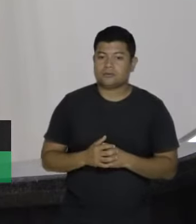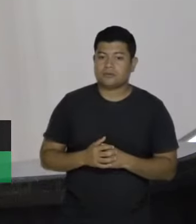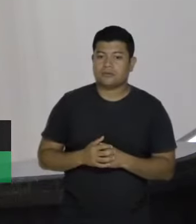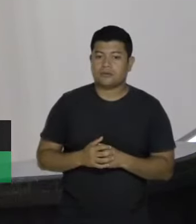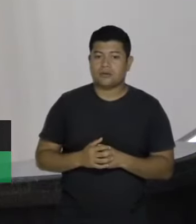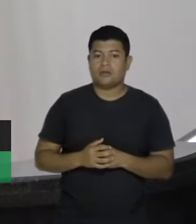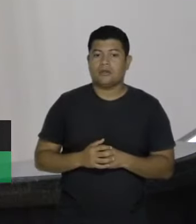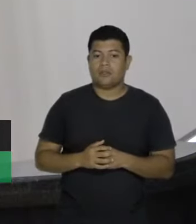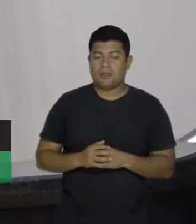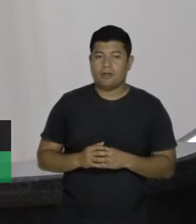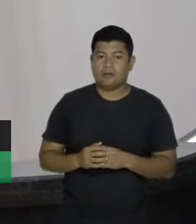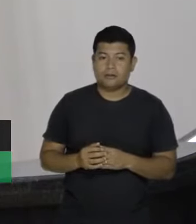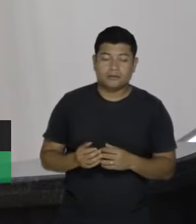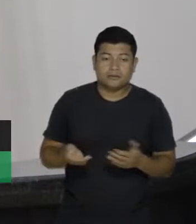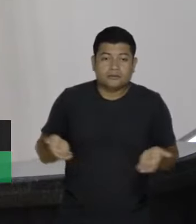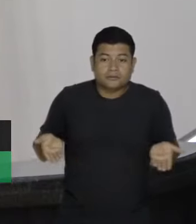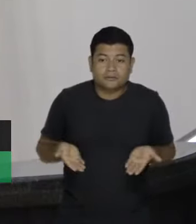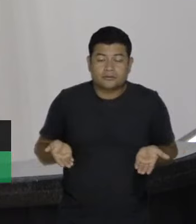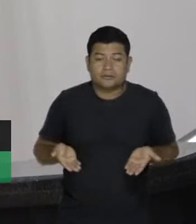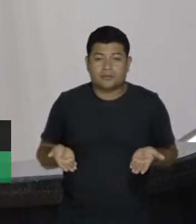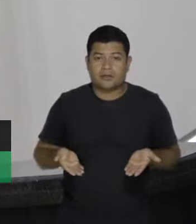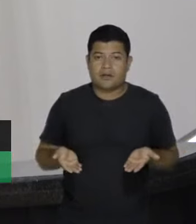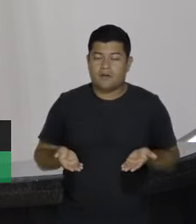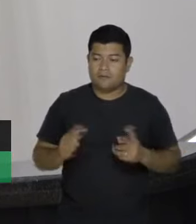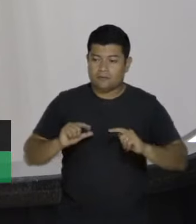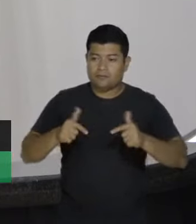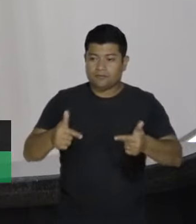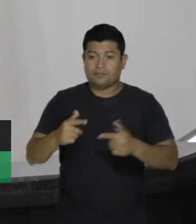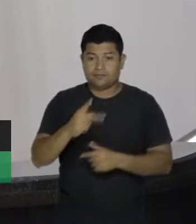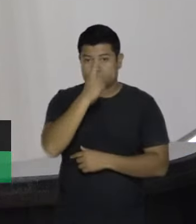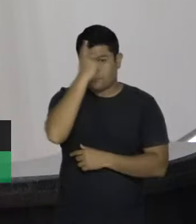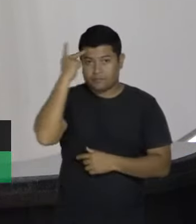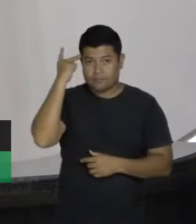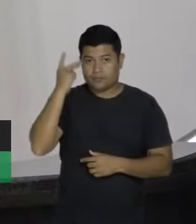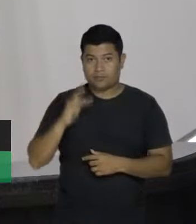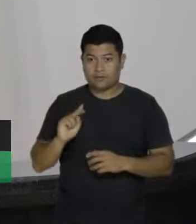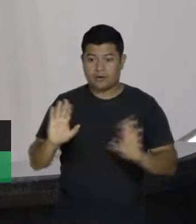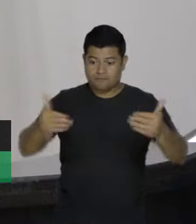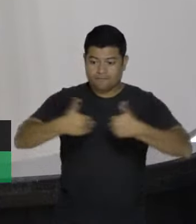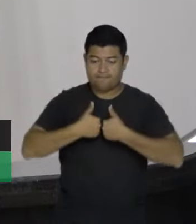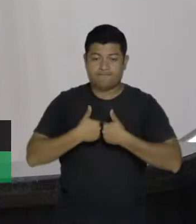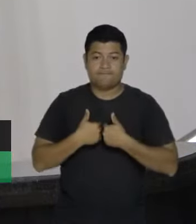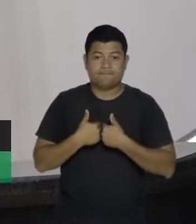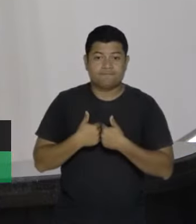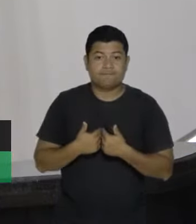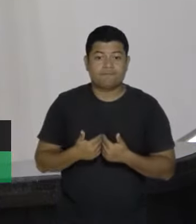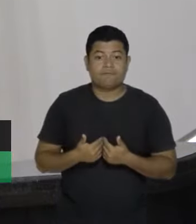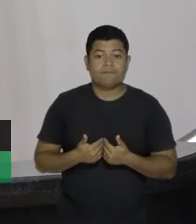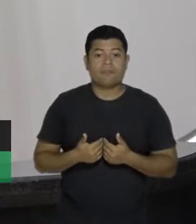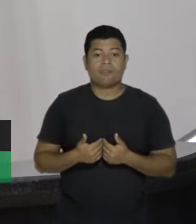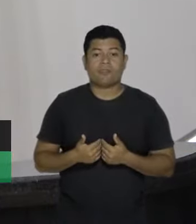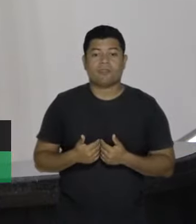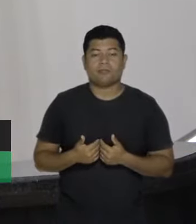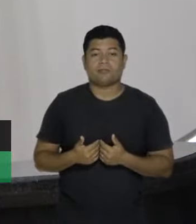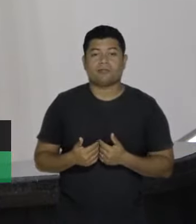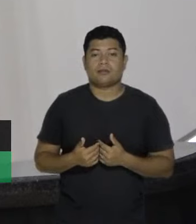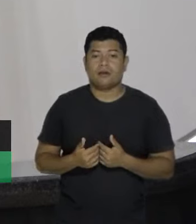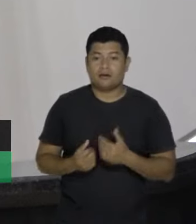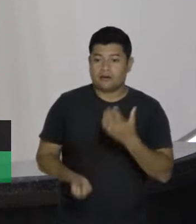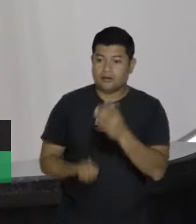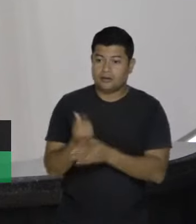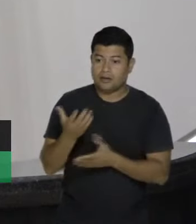da mesma forma, a Frente Parlamentar de Pessoas com Espectro Autista, que, se não me falha a memória, criada agora pelo